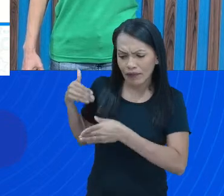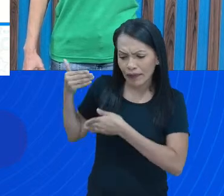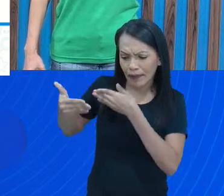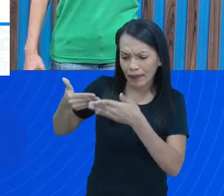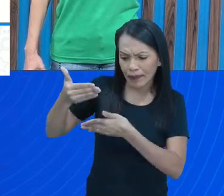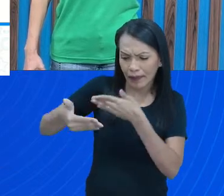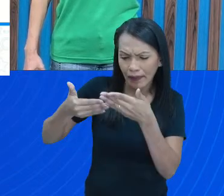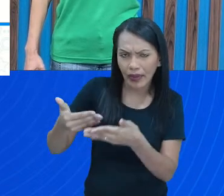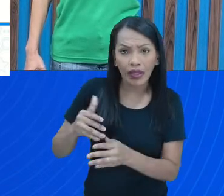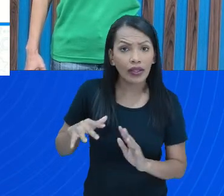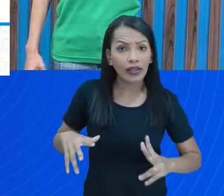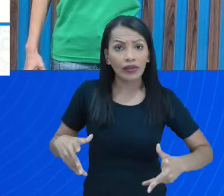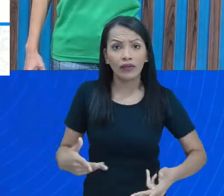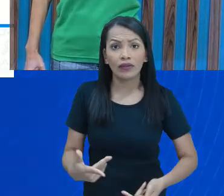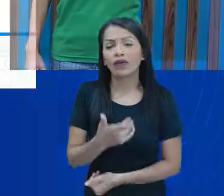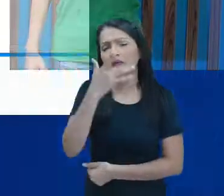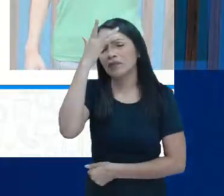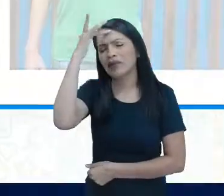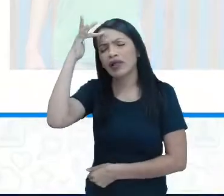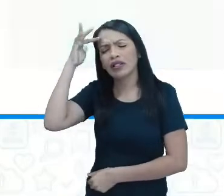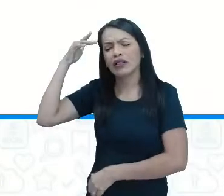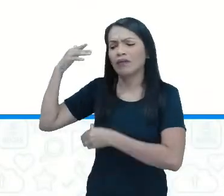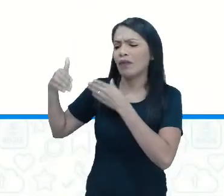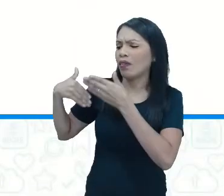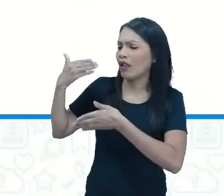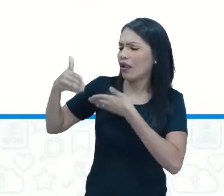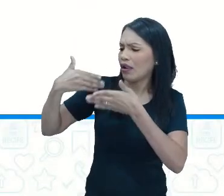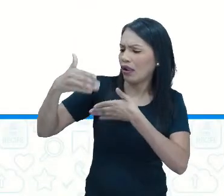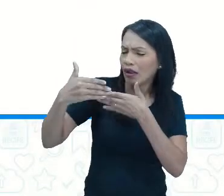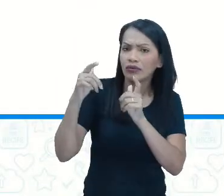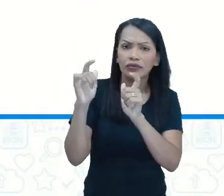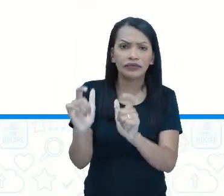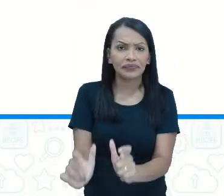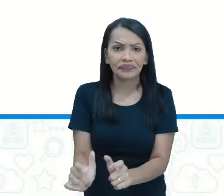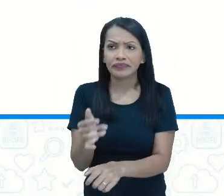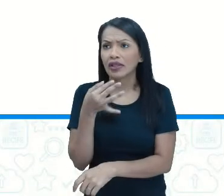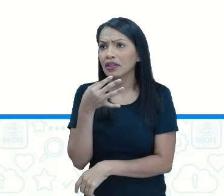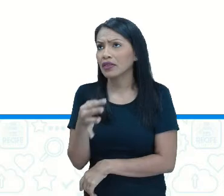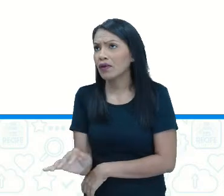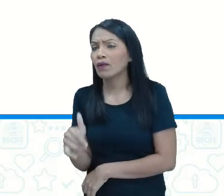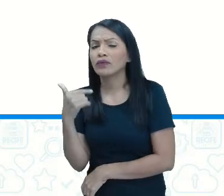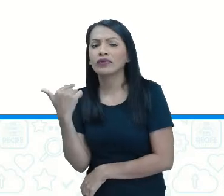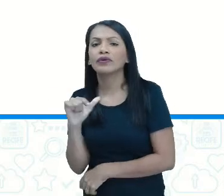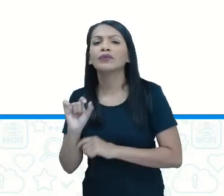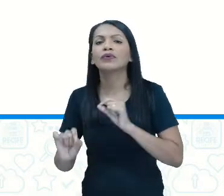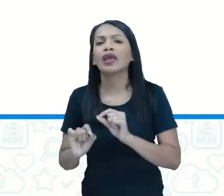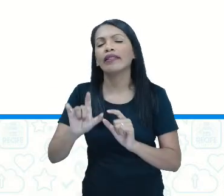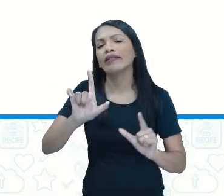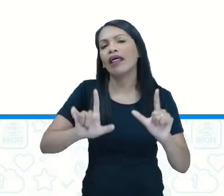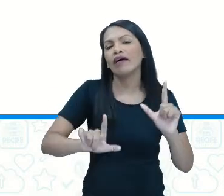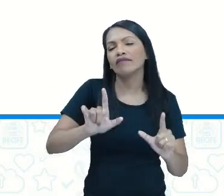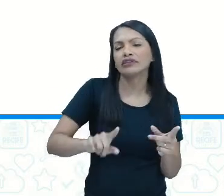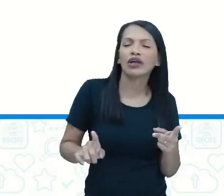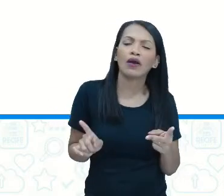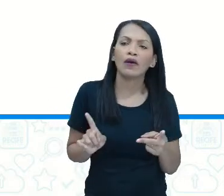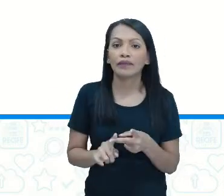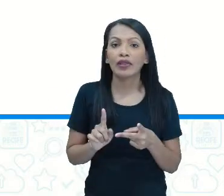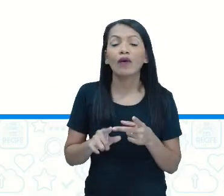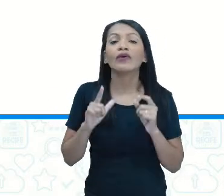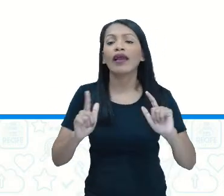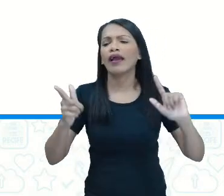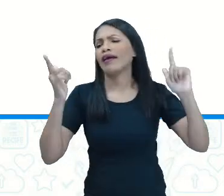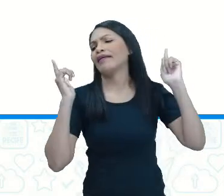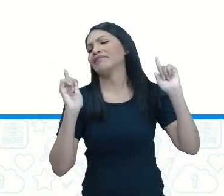veio da população, não é? Dos lugares onde a gente não tinha televisão, onde a